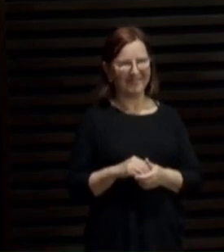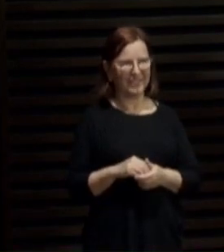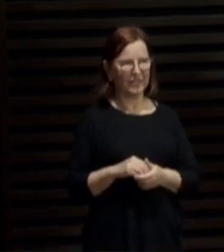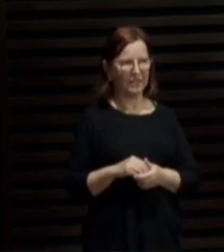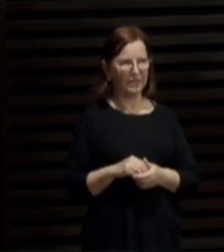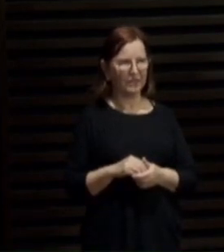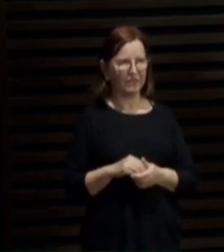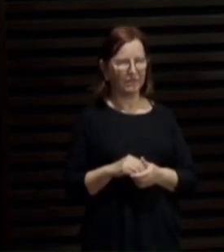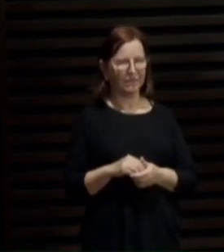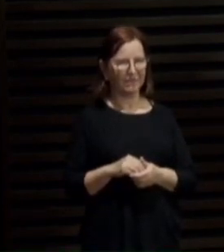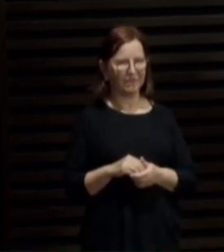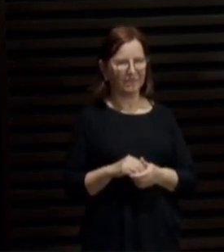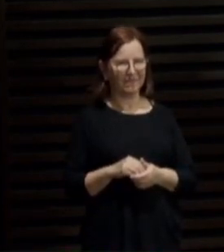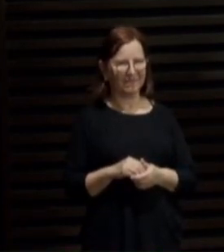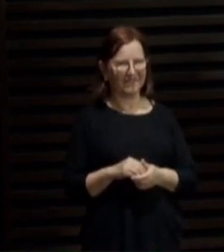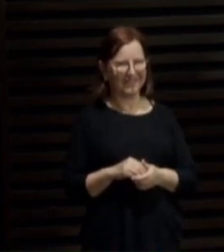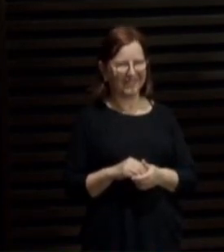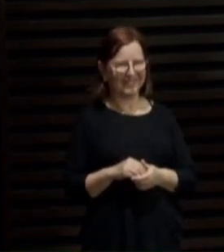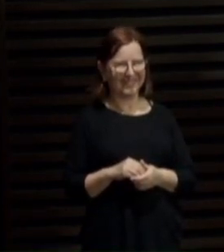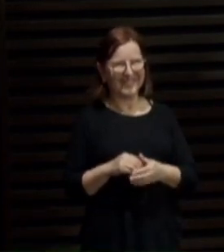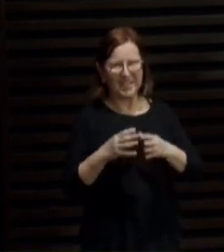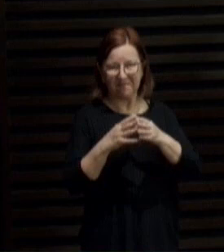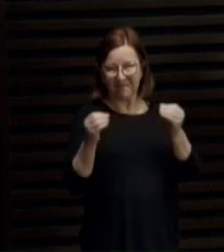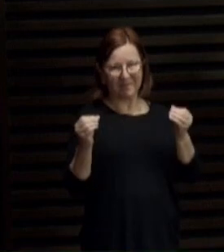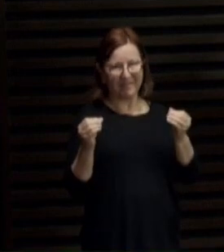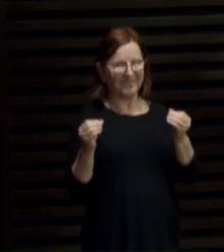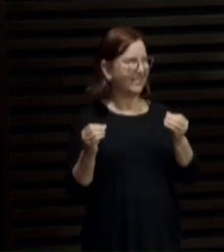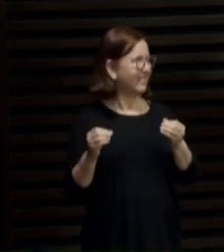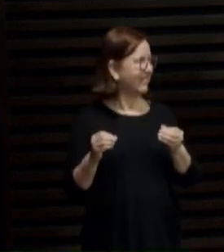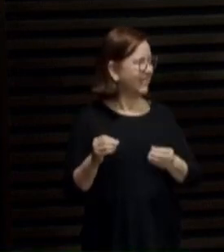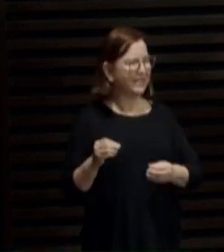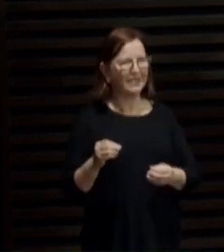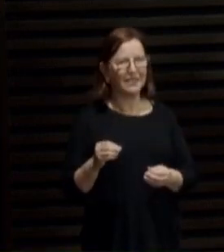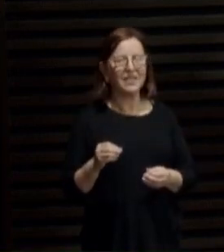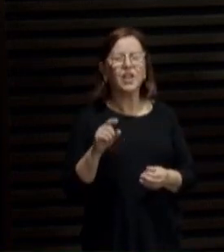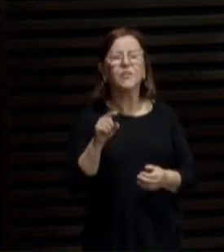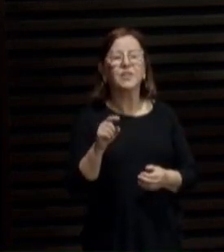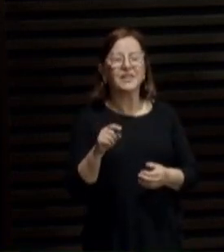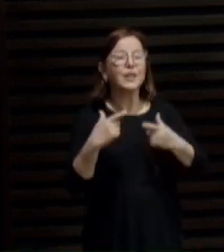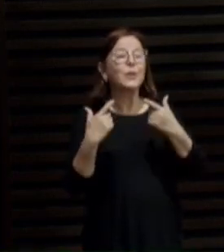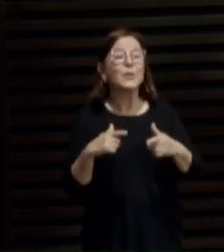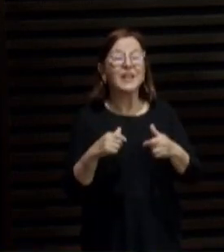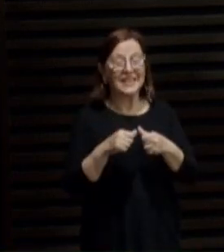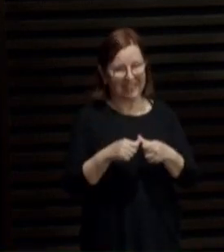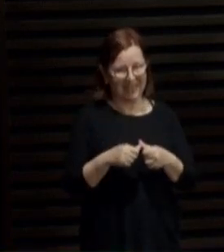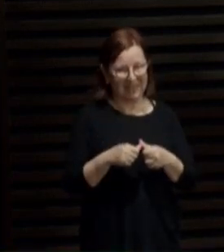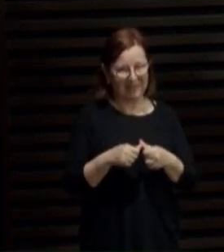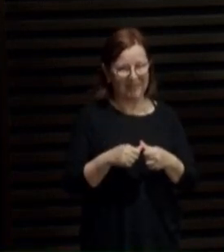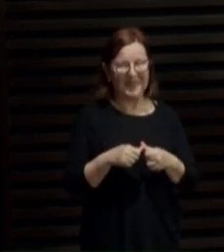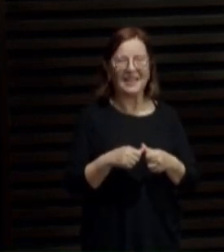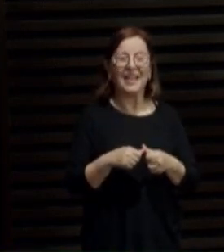Comeu, virou cupim, gambá comeu? Uau! Cadê você? Então, essa é a importância da